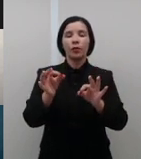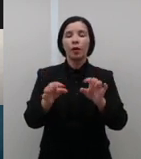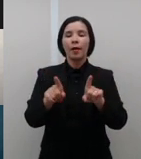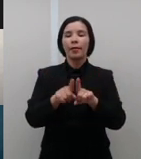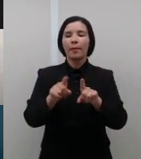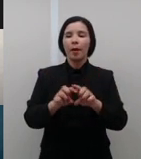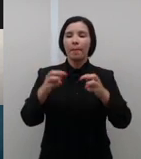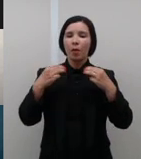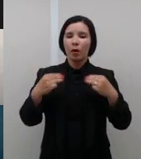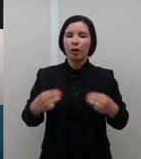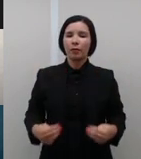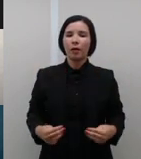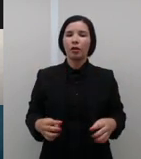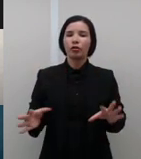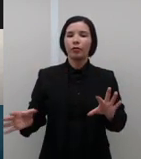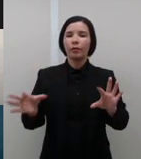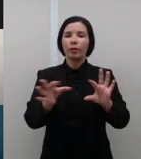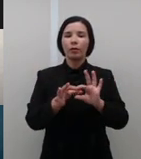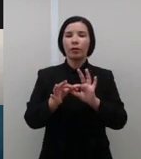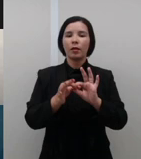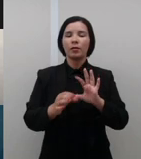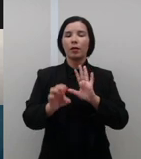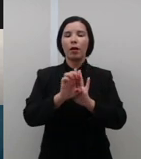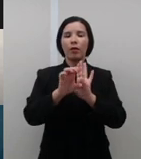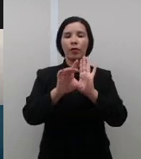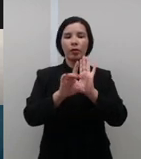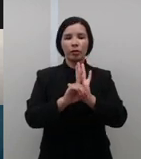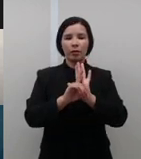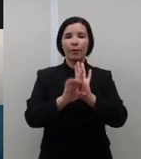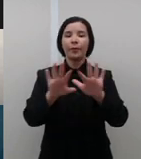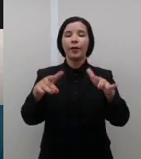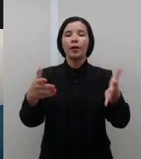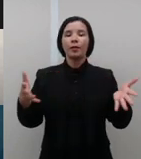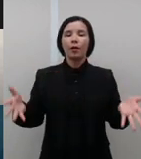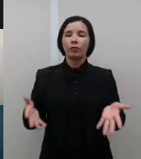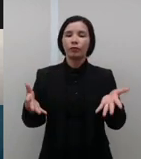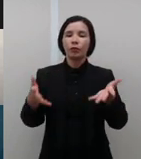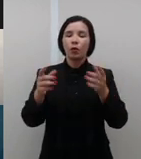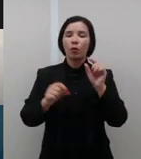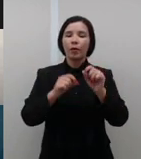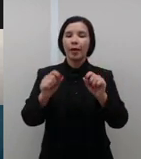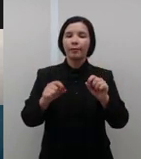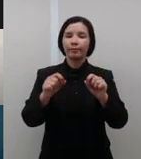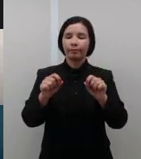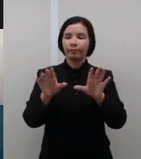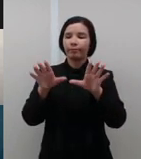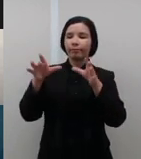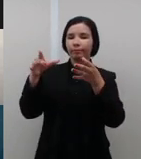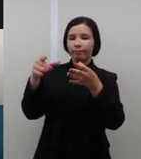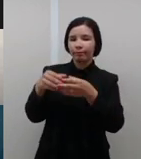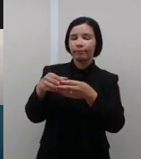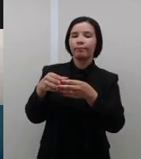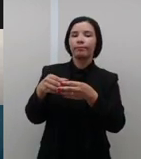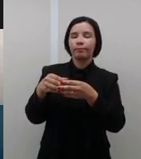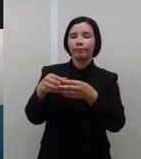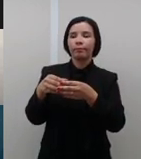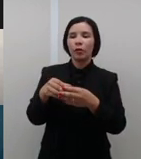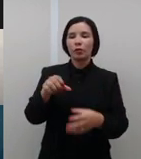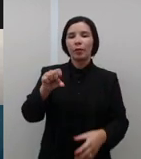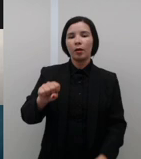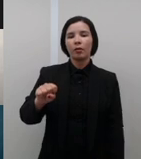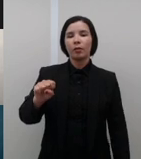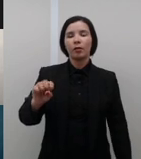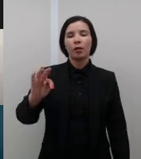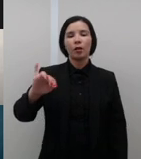e vinculação edital. Dessa forma, já se manifestou o Superior Tribunal de Justiça ao deliberar a idêntica situação ocorrida no